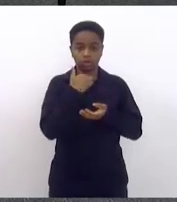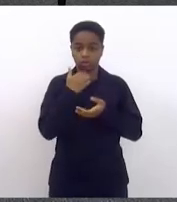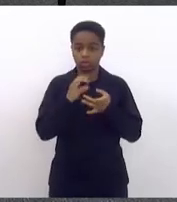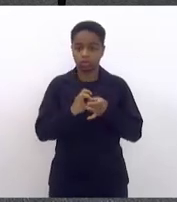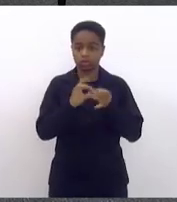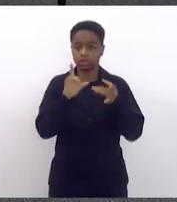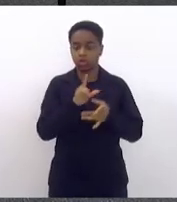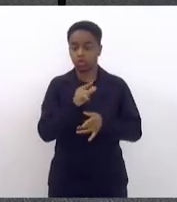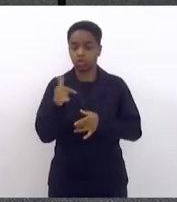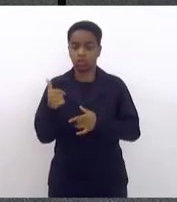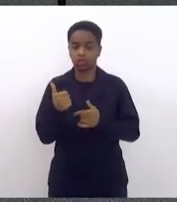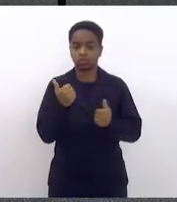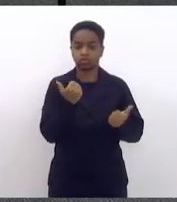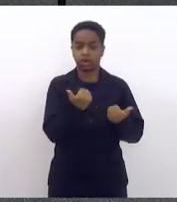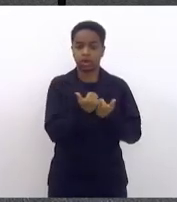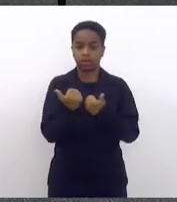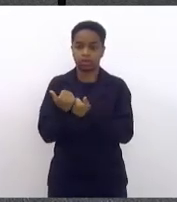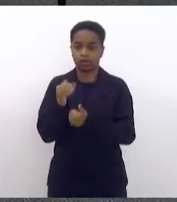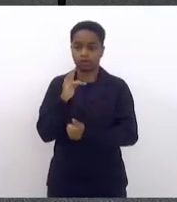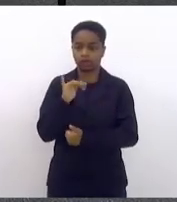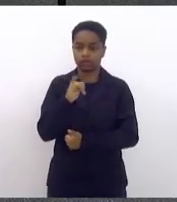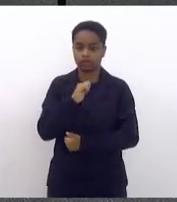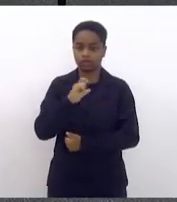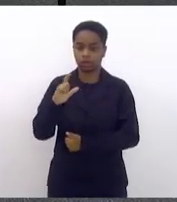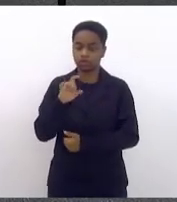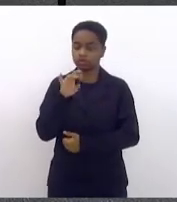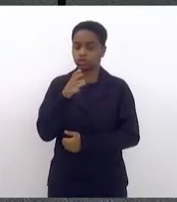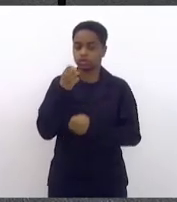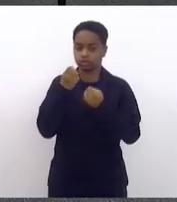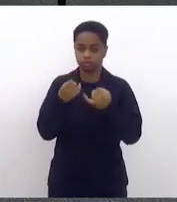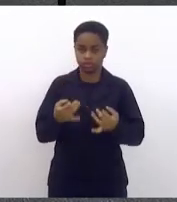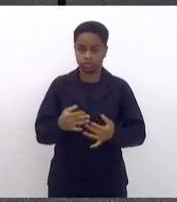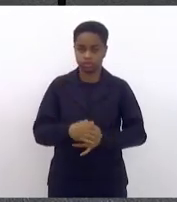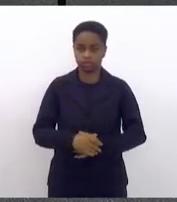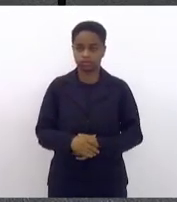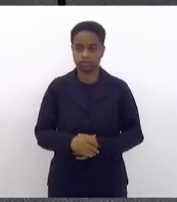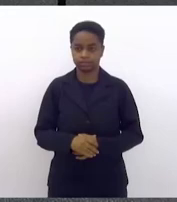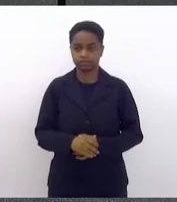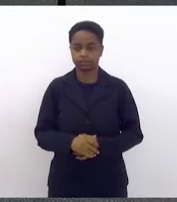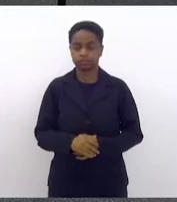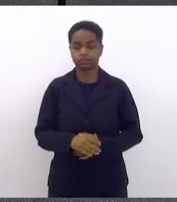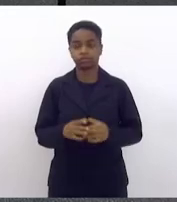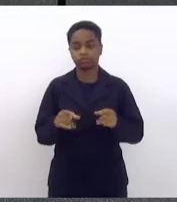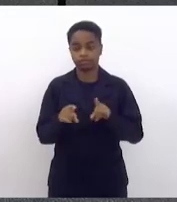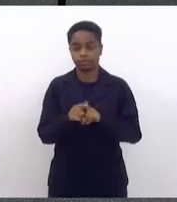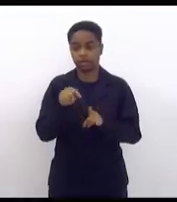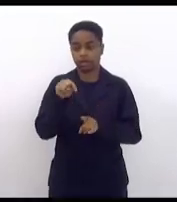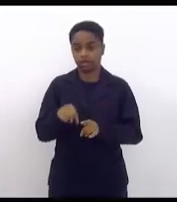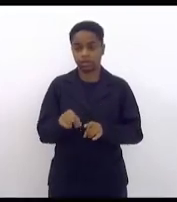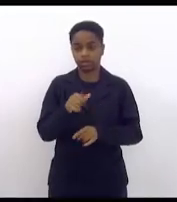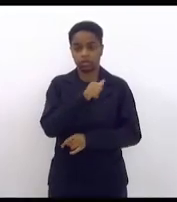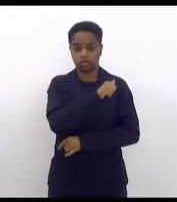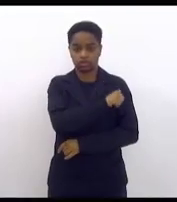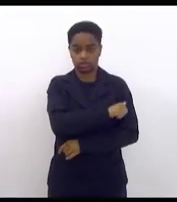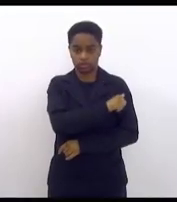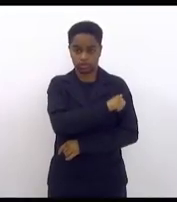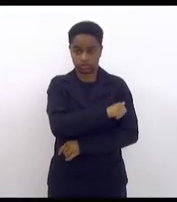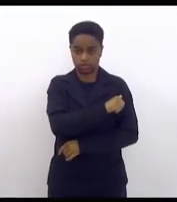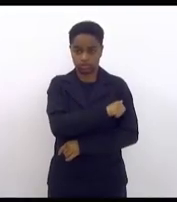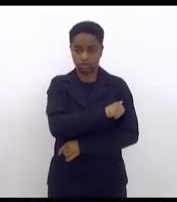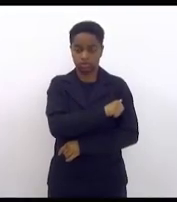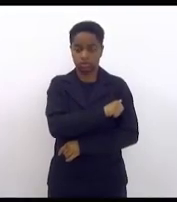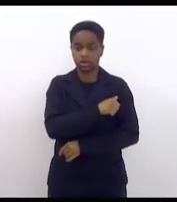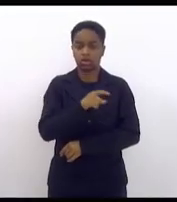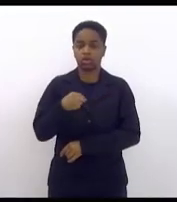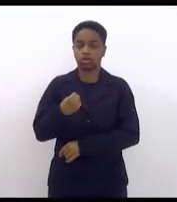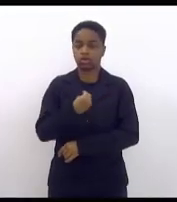outros benefícios fiscais. Só é para esclarecer a Vossa Excelência. E no caso do Rio de Janeiro em especial, já que estamos no